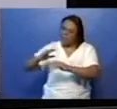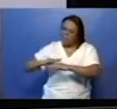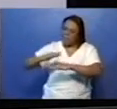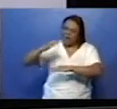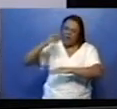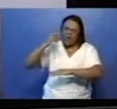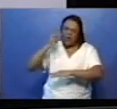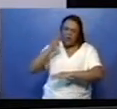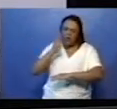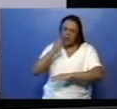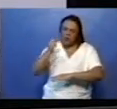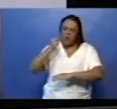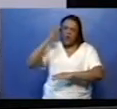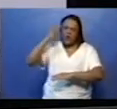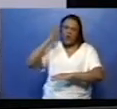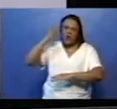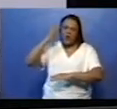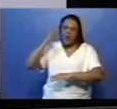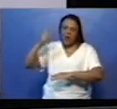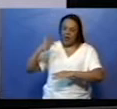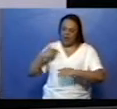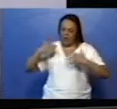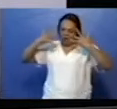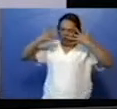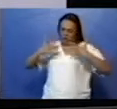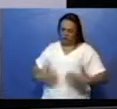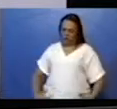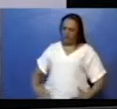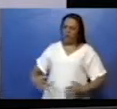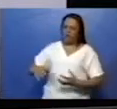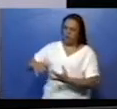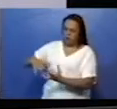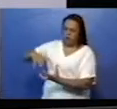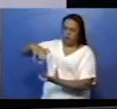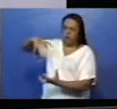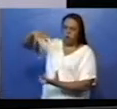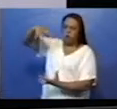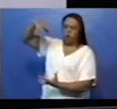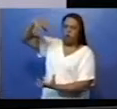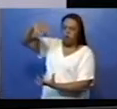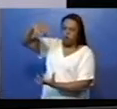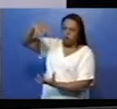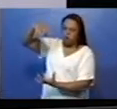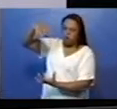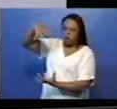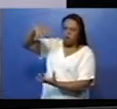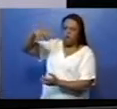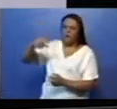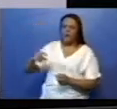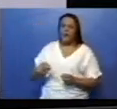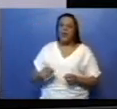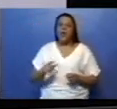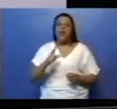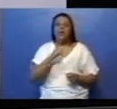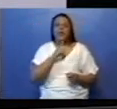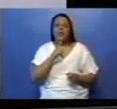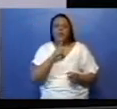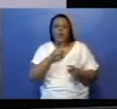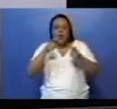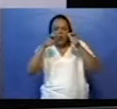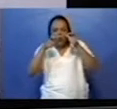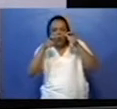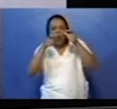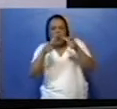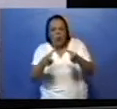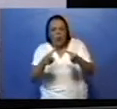né? Ele tem uma estrutura mais avantajada. Então, eu vou chamar de gatão. Só que a gente tem que também observar o